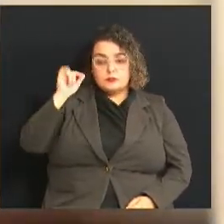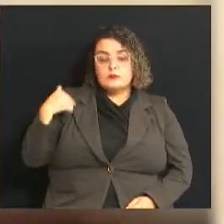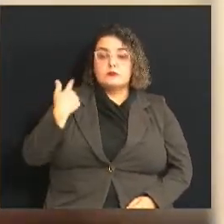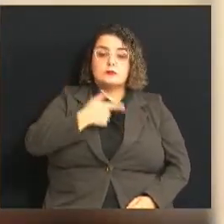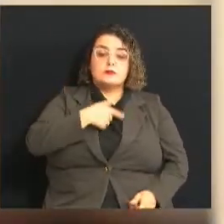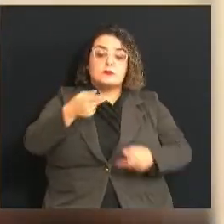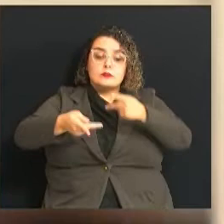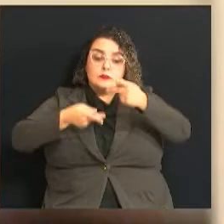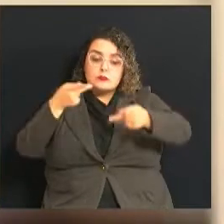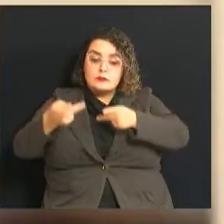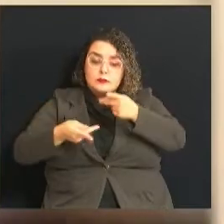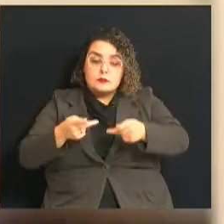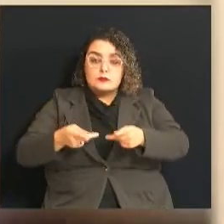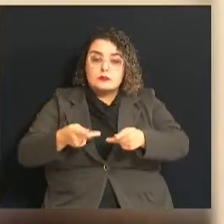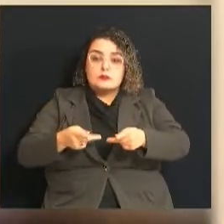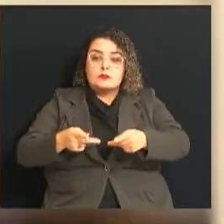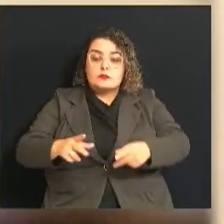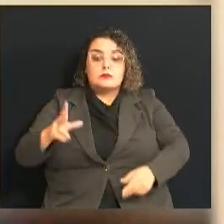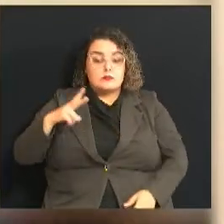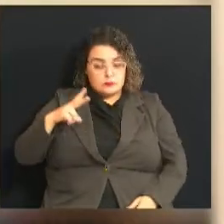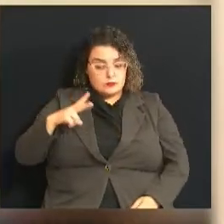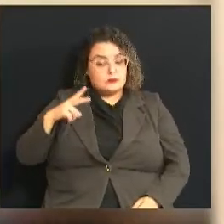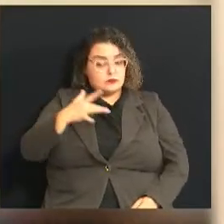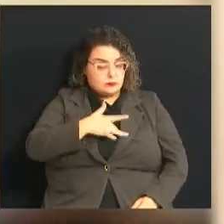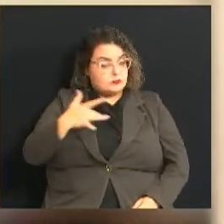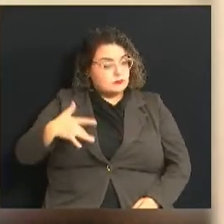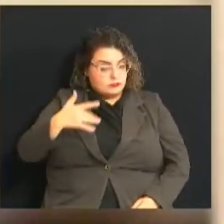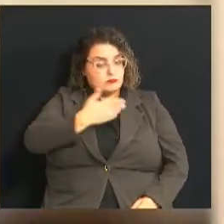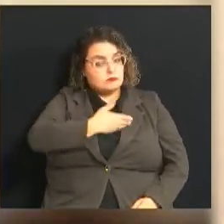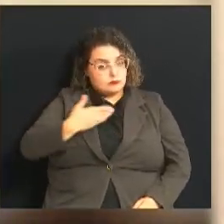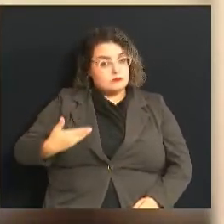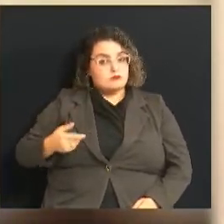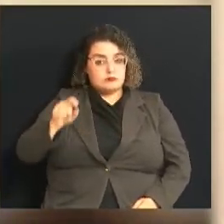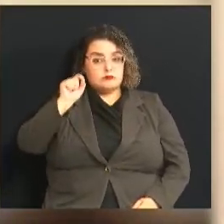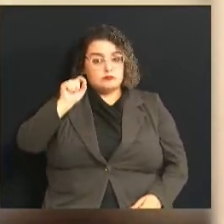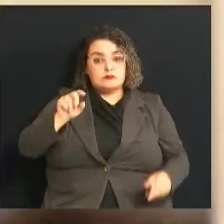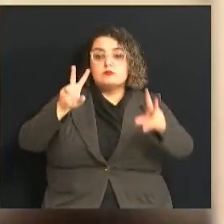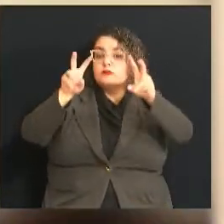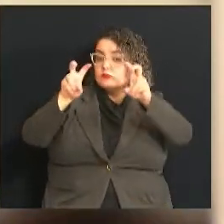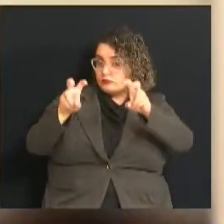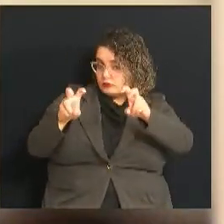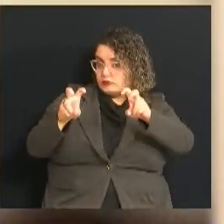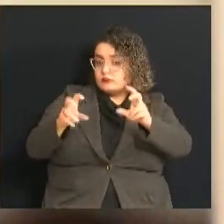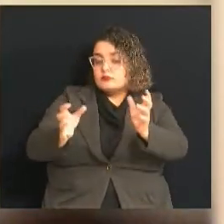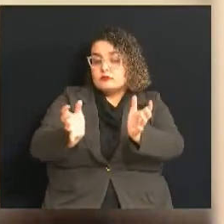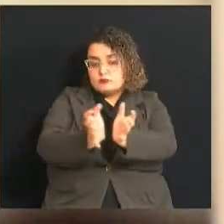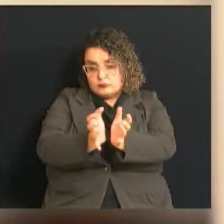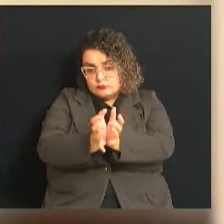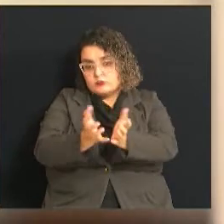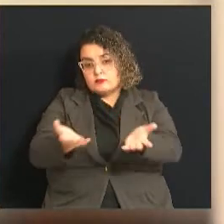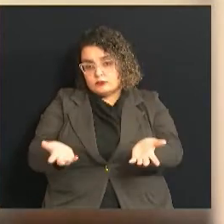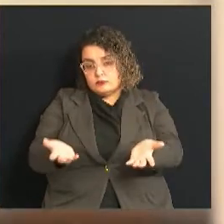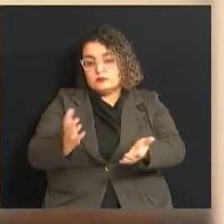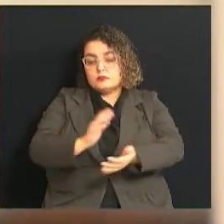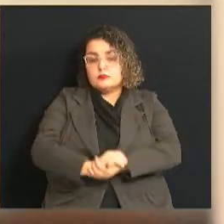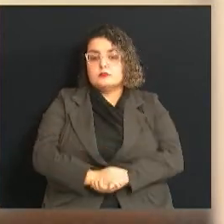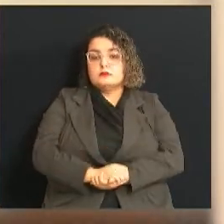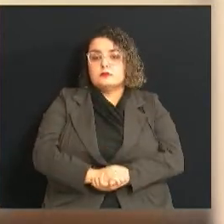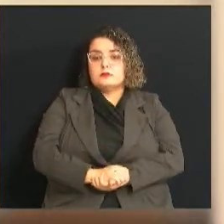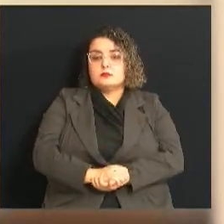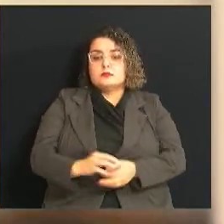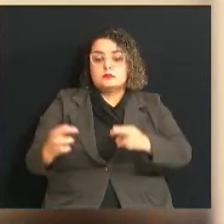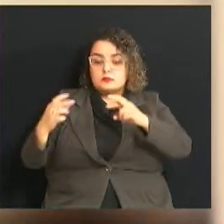efeitos, em particular da saúde pública, no que diz respeito ao tema dessa comissão, né, a